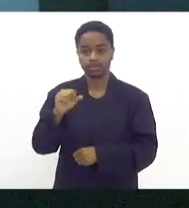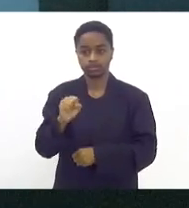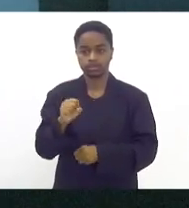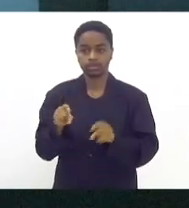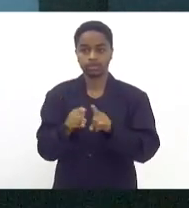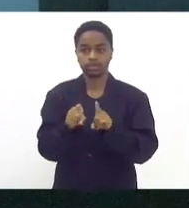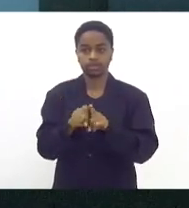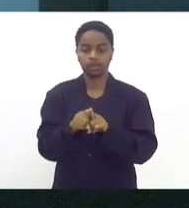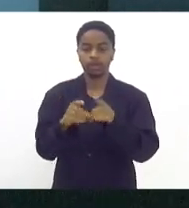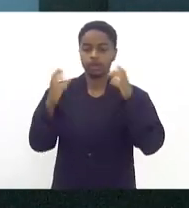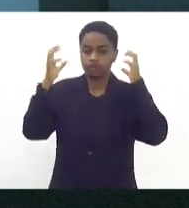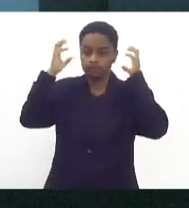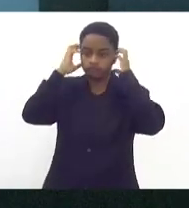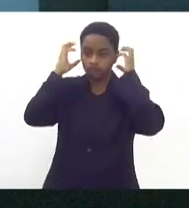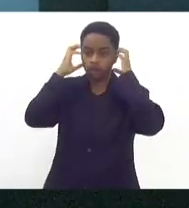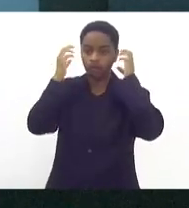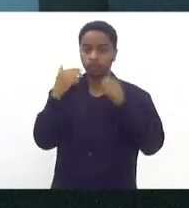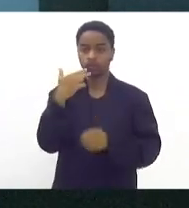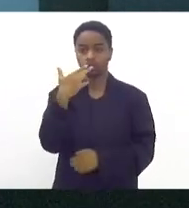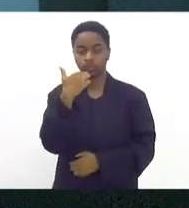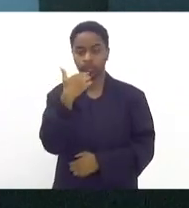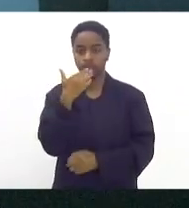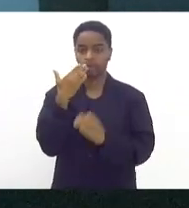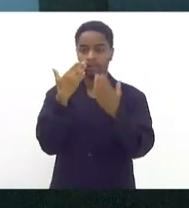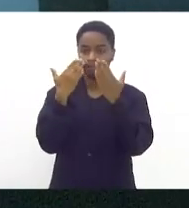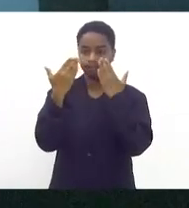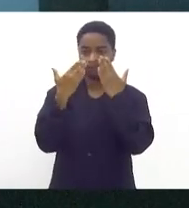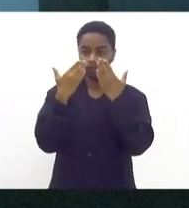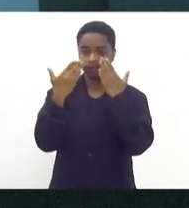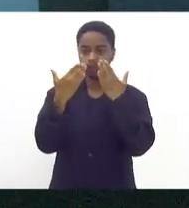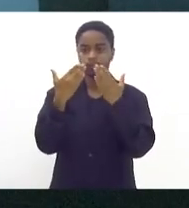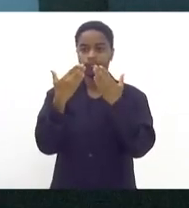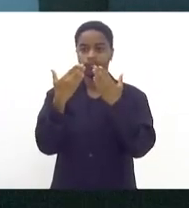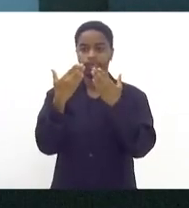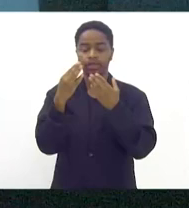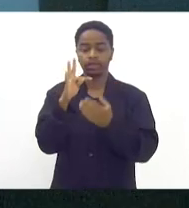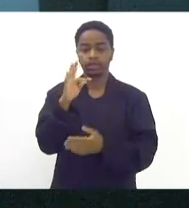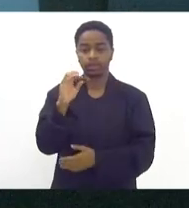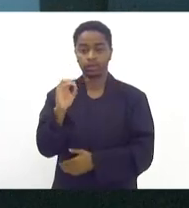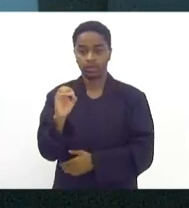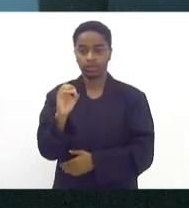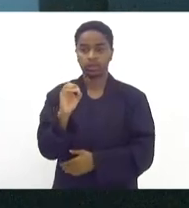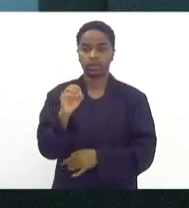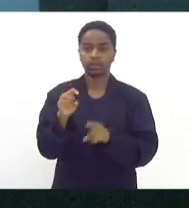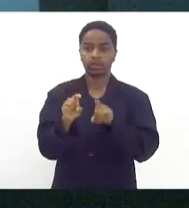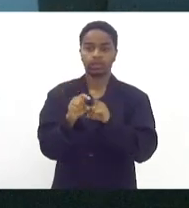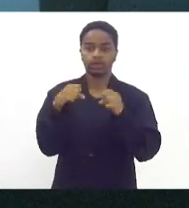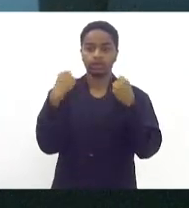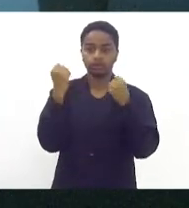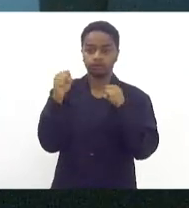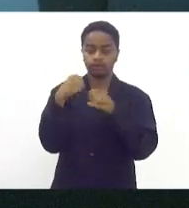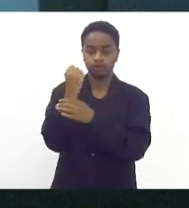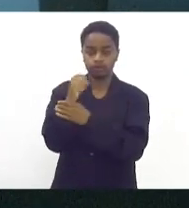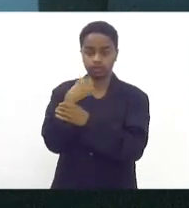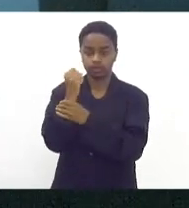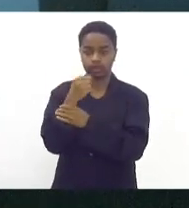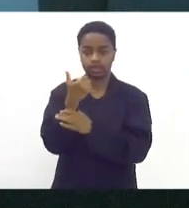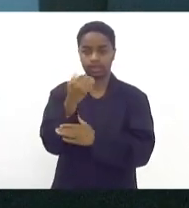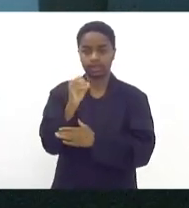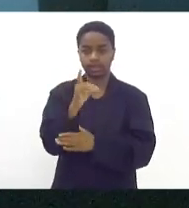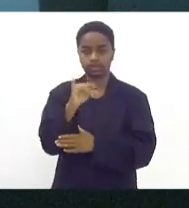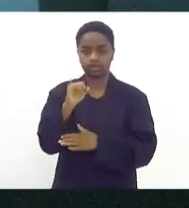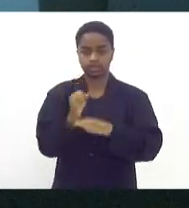com fono nut cóleo to terapia ocupacional fisioterapia 10 dias